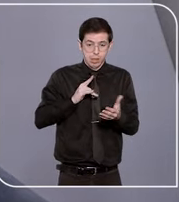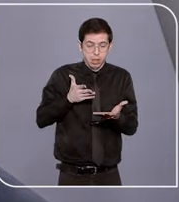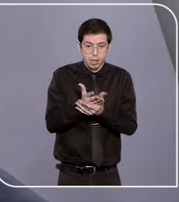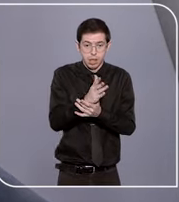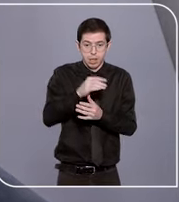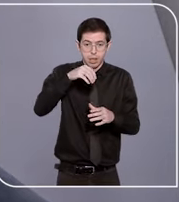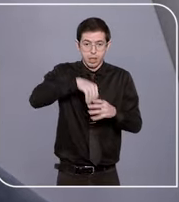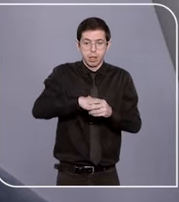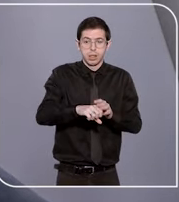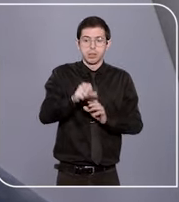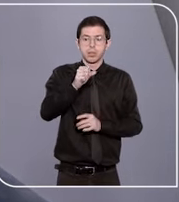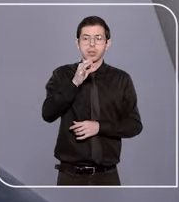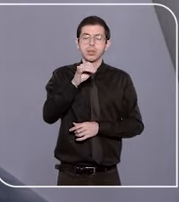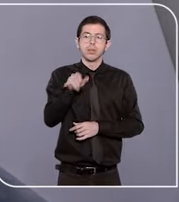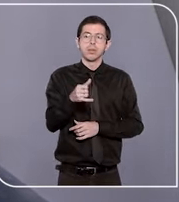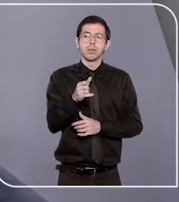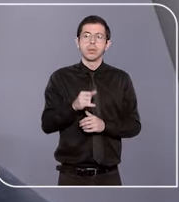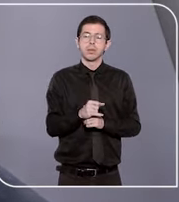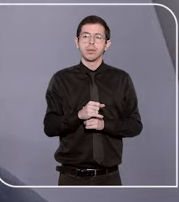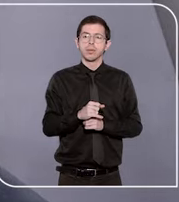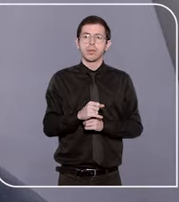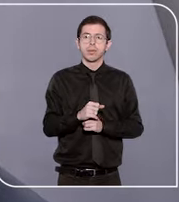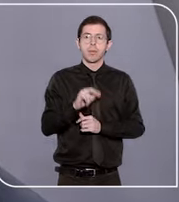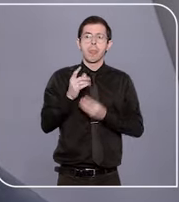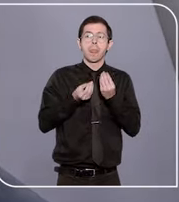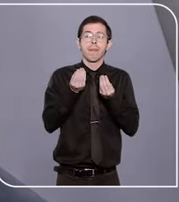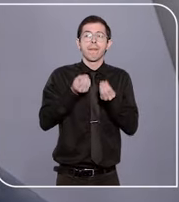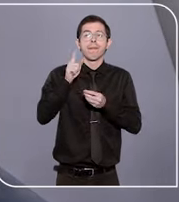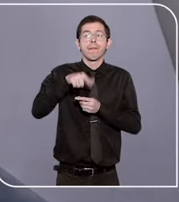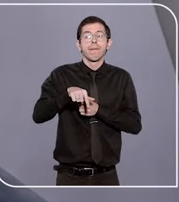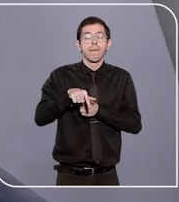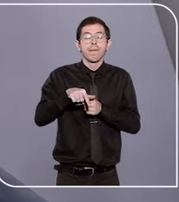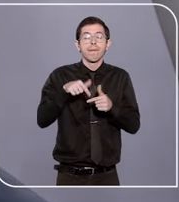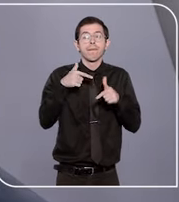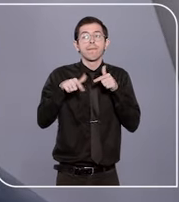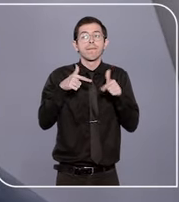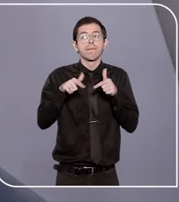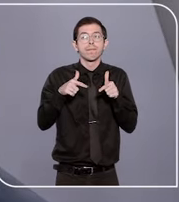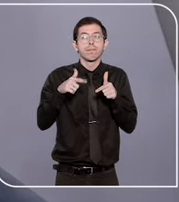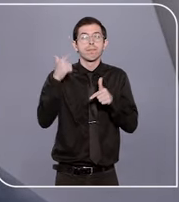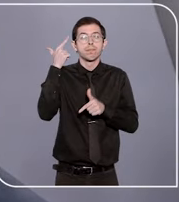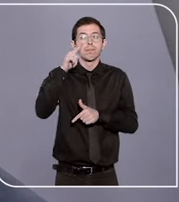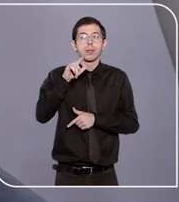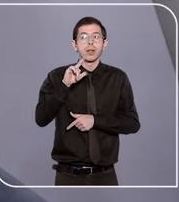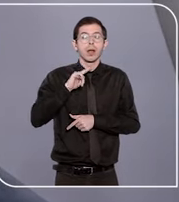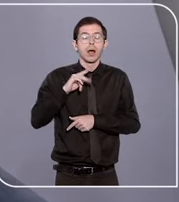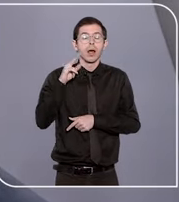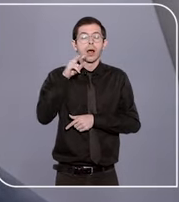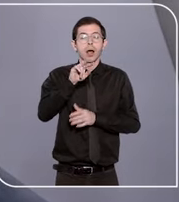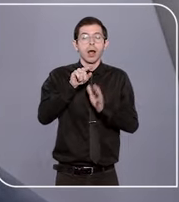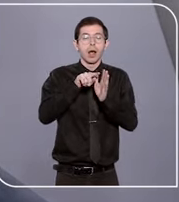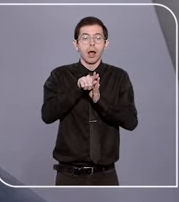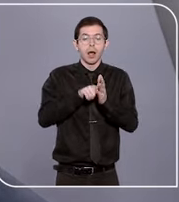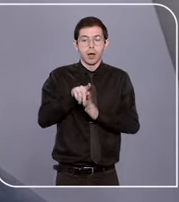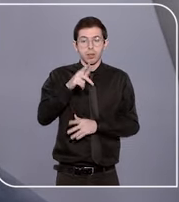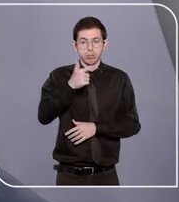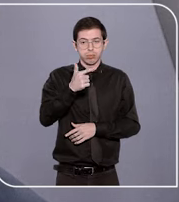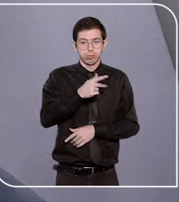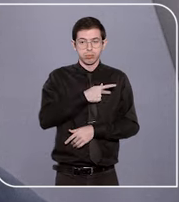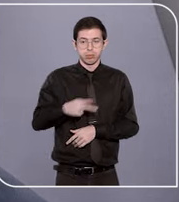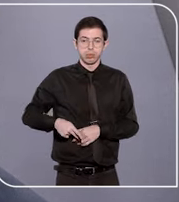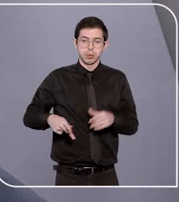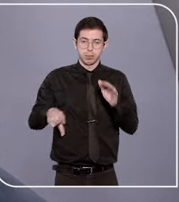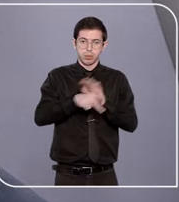STJ, quais seriam então os possíveis atos a serem levados em conta pela vice-presidência aqui do STJ? Eu quero